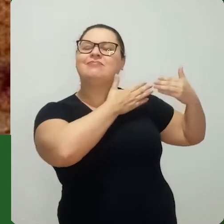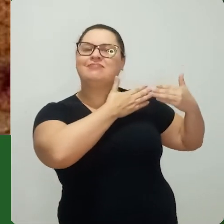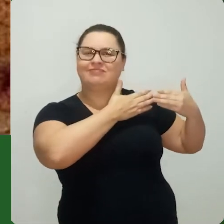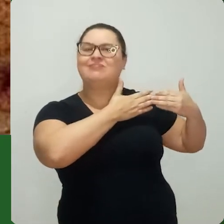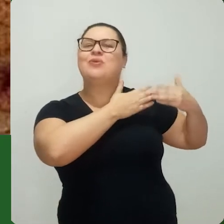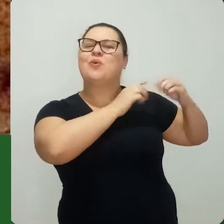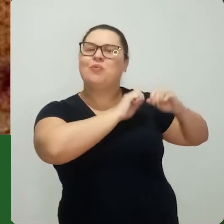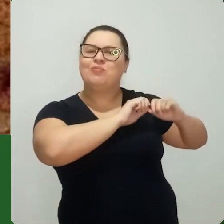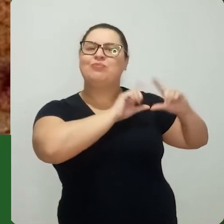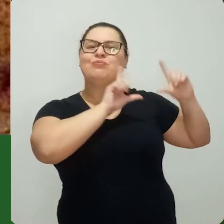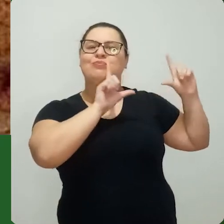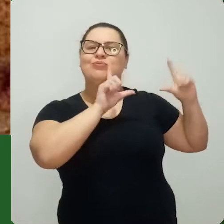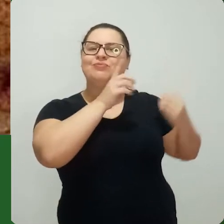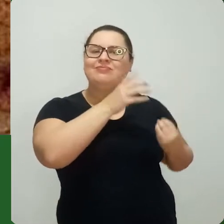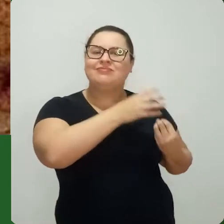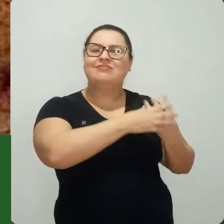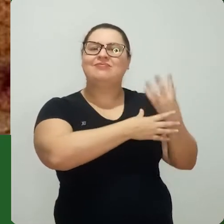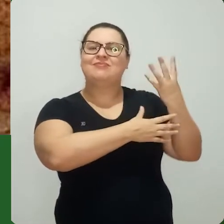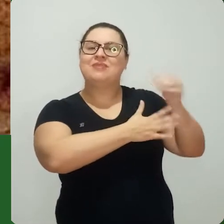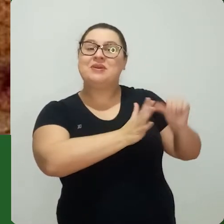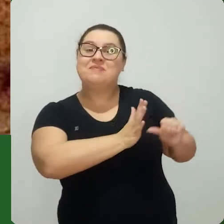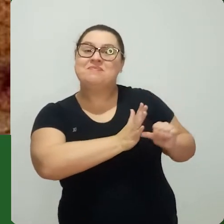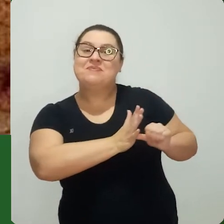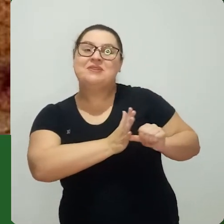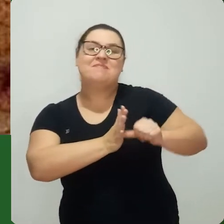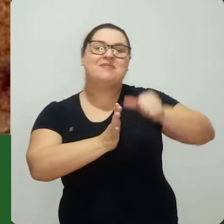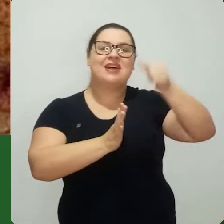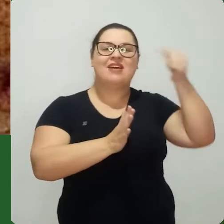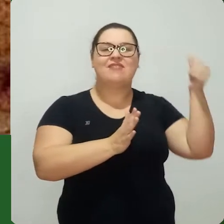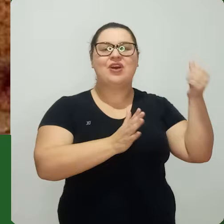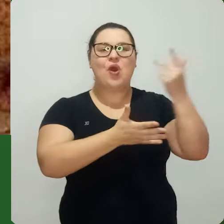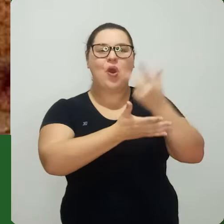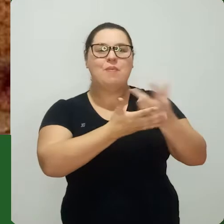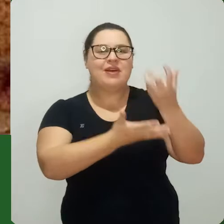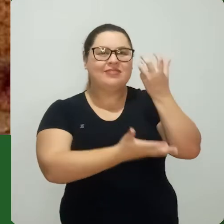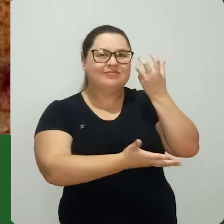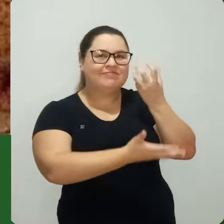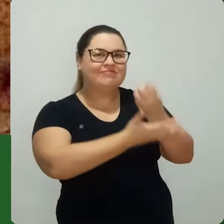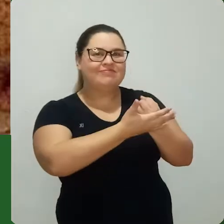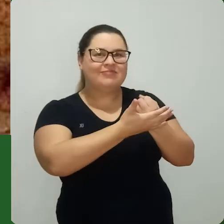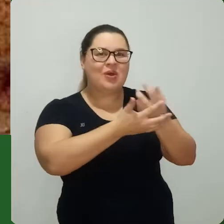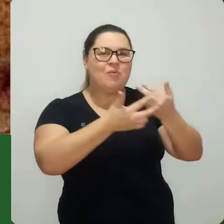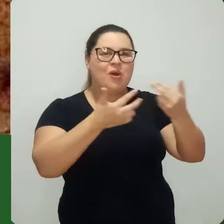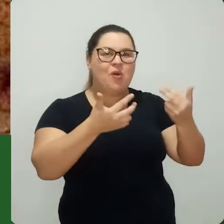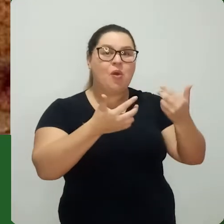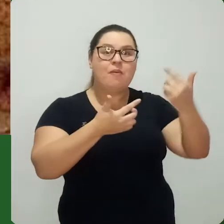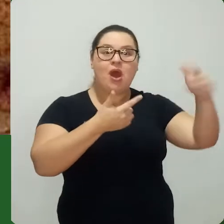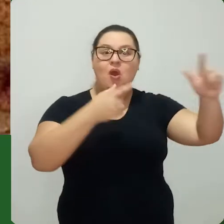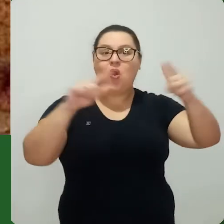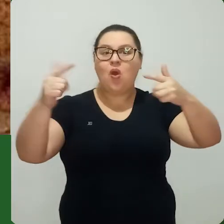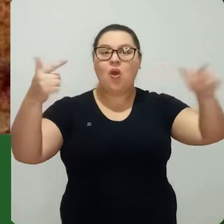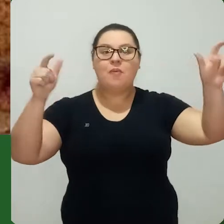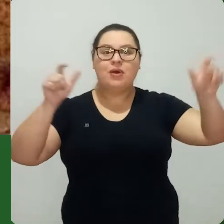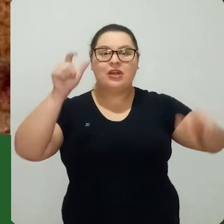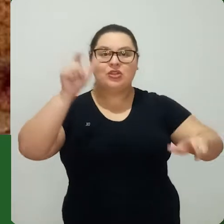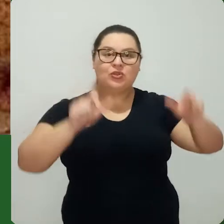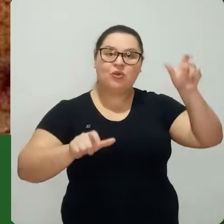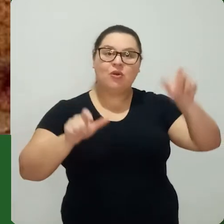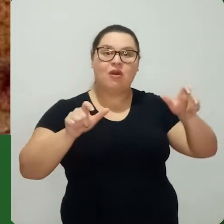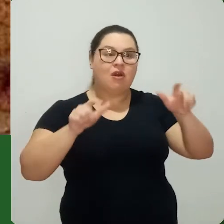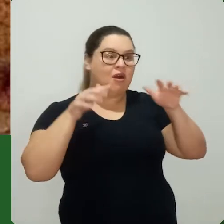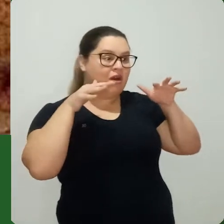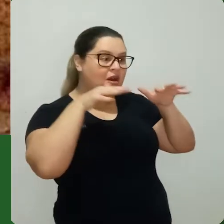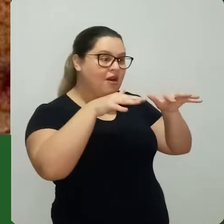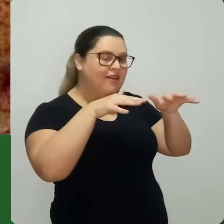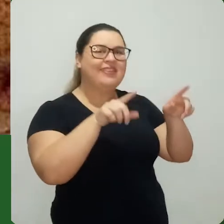outras pessoas também pudessem observar aquilo que nossos olhos percebiam, mas muito mais do que nossos olhos, o que o nosso coração sentia, ou o